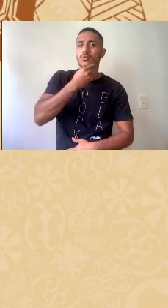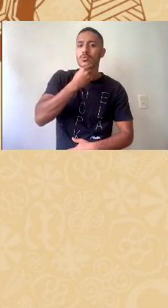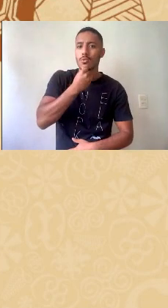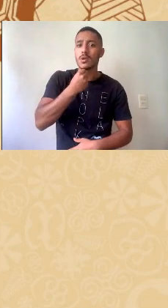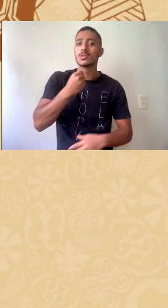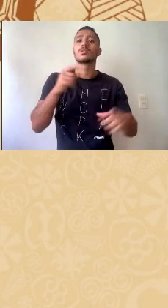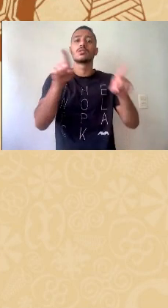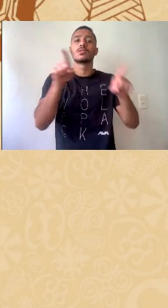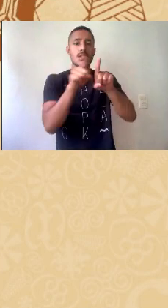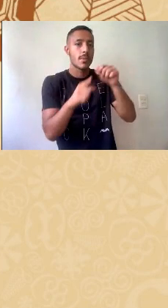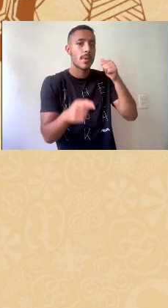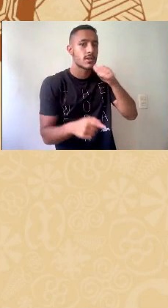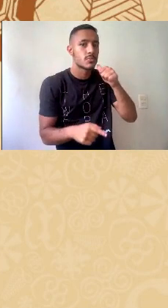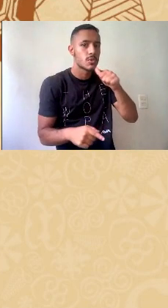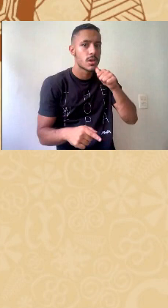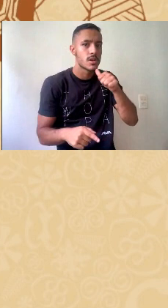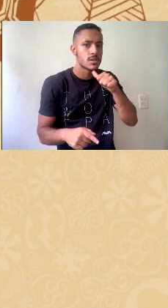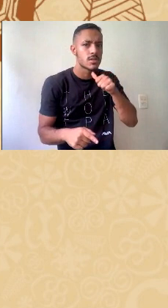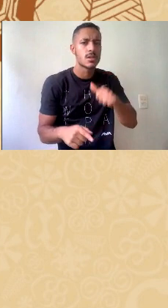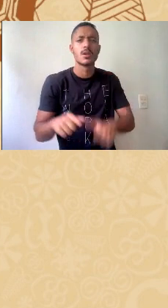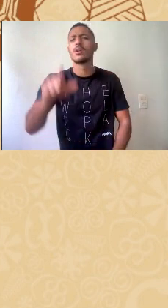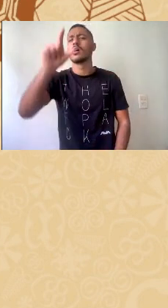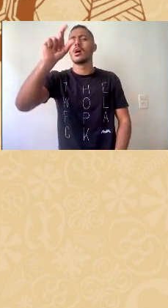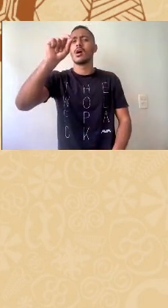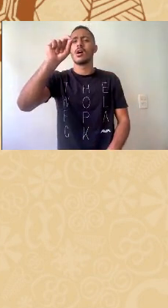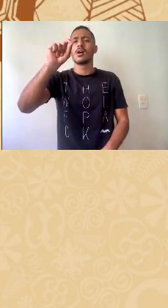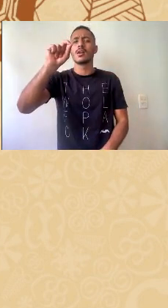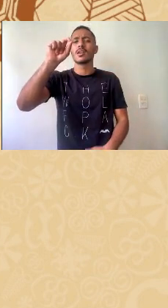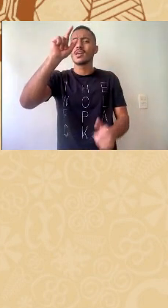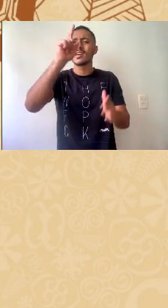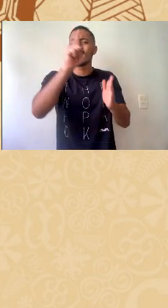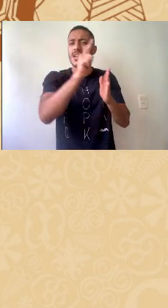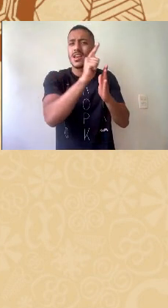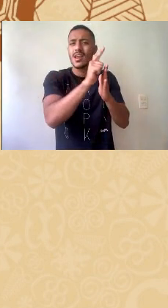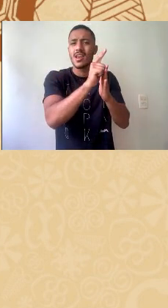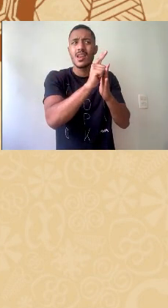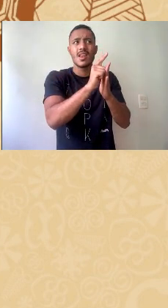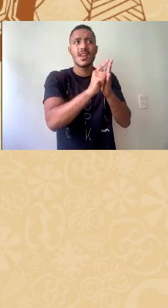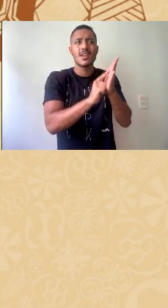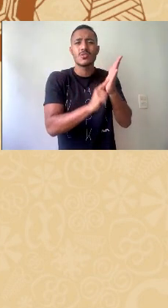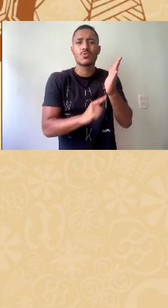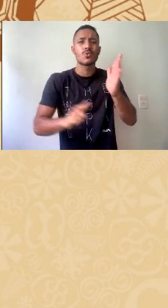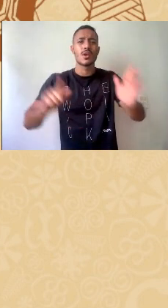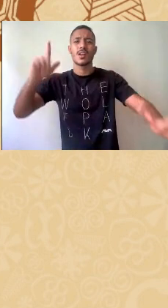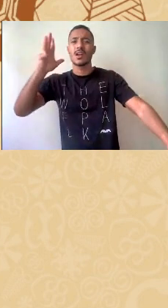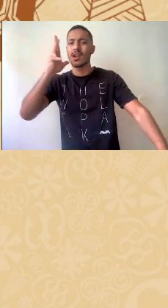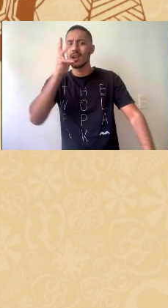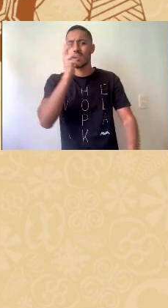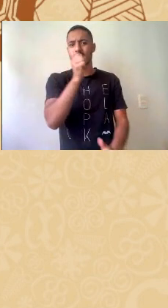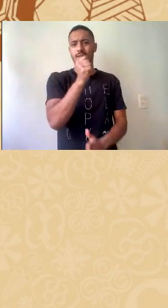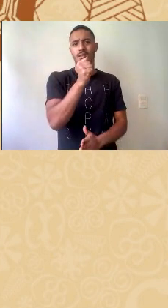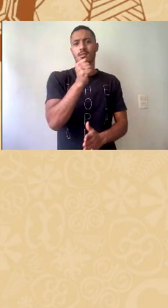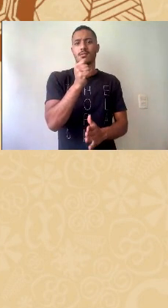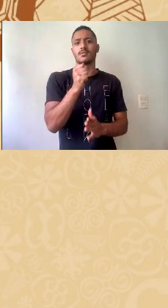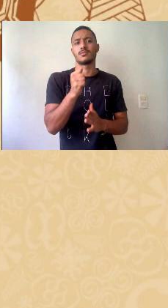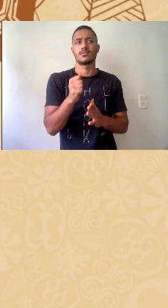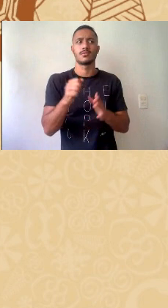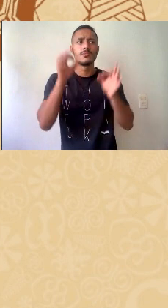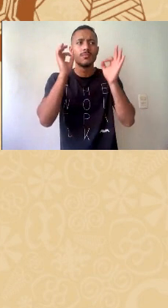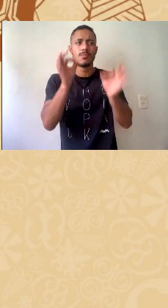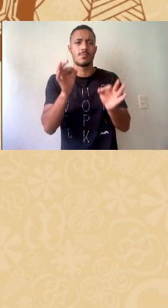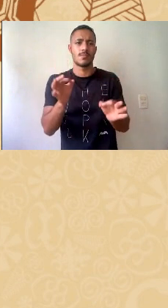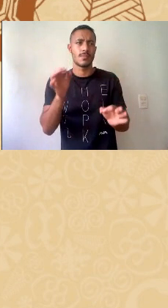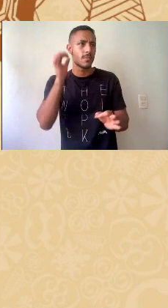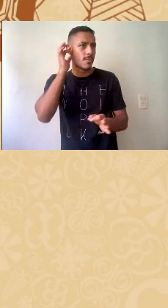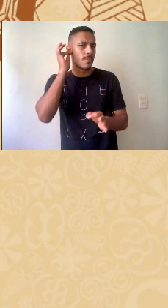Frase perfeita que se encaixa no movimento negro social. Que, inclusive, estamos aqui, toda a Eliane, Jesus, Cláudia, todo mundo